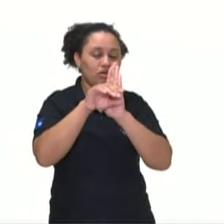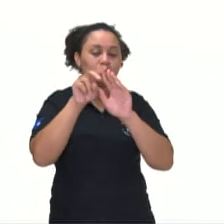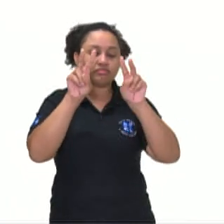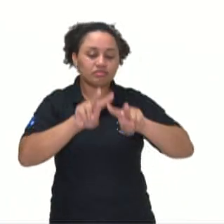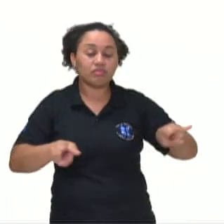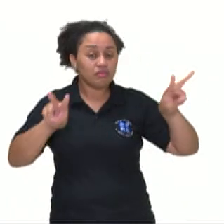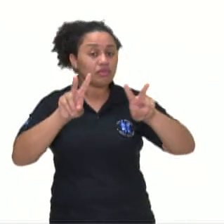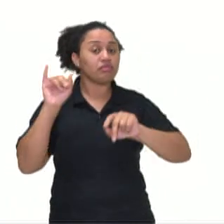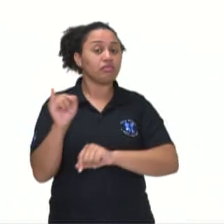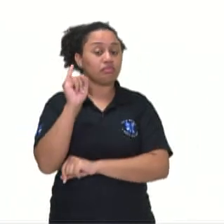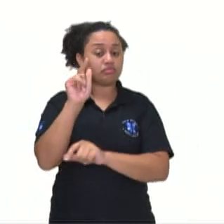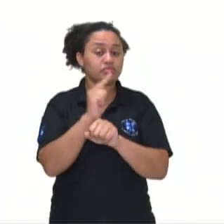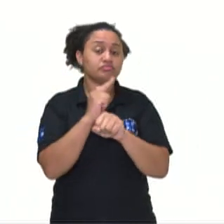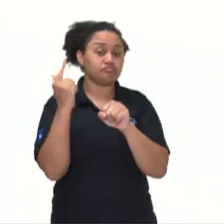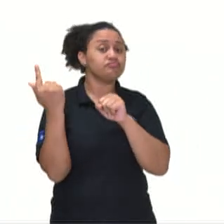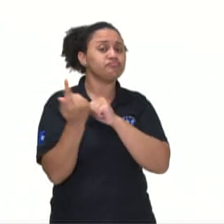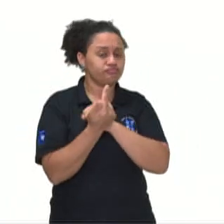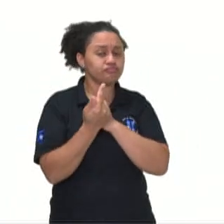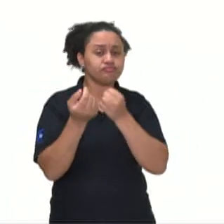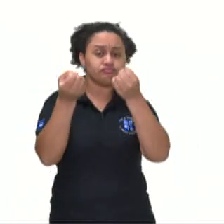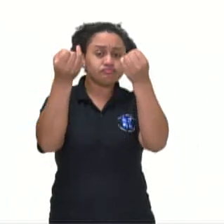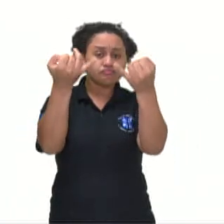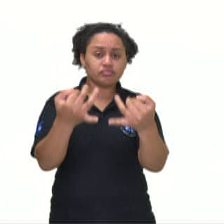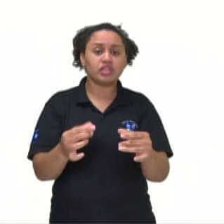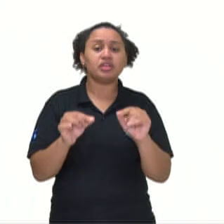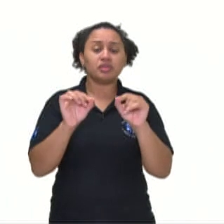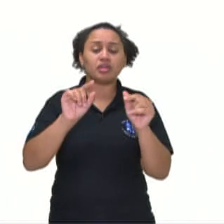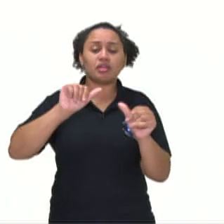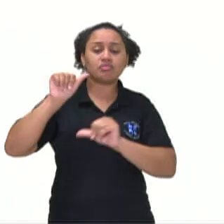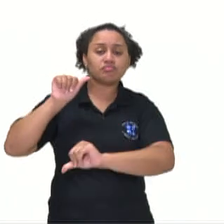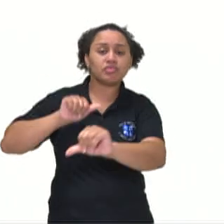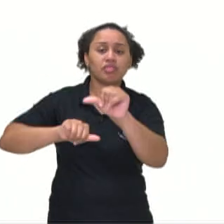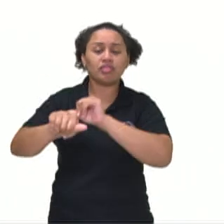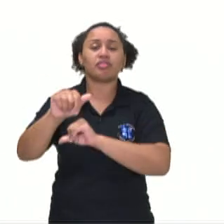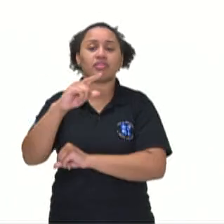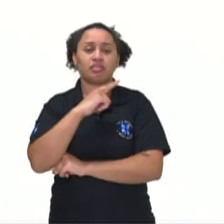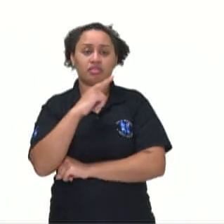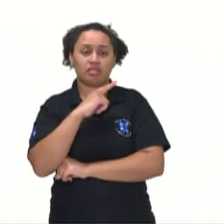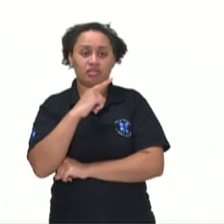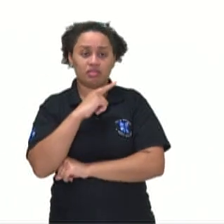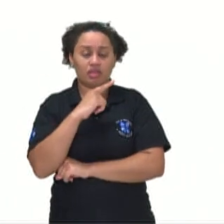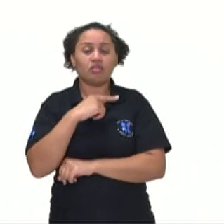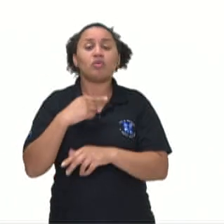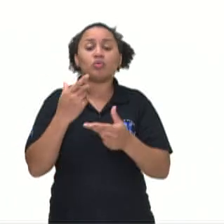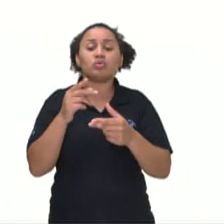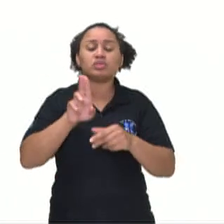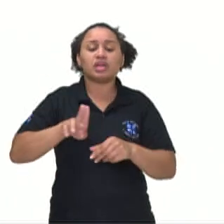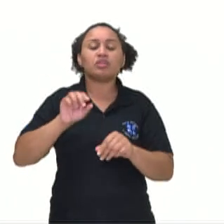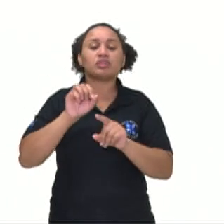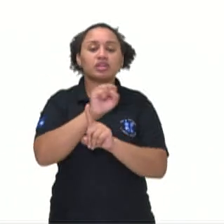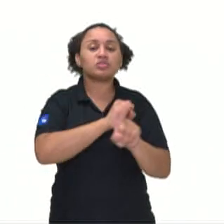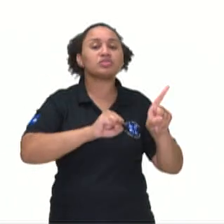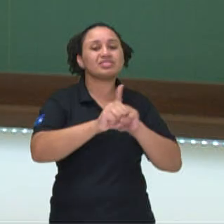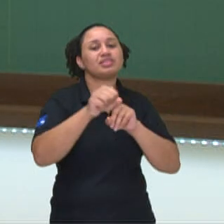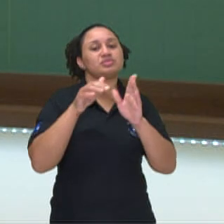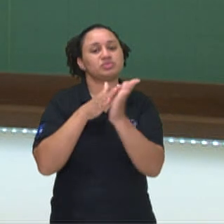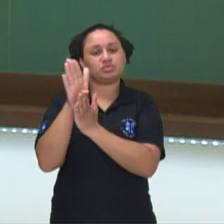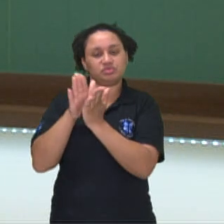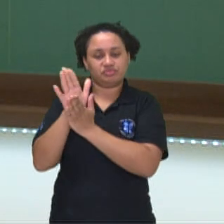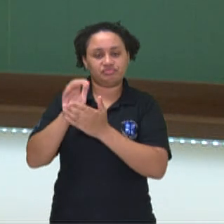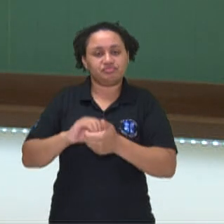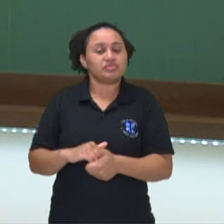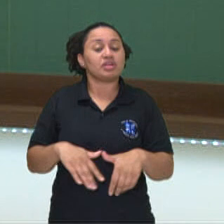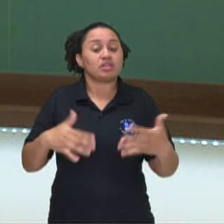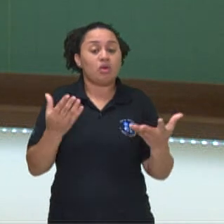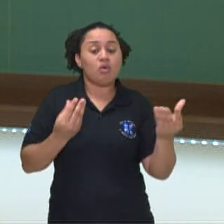é fundamental para a geografia, descreva as transformações na paisagem causadas pela sociedade de consumo. Então,